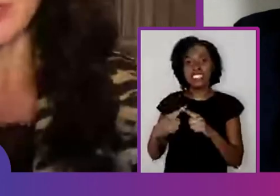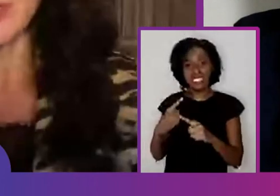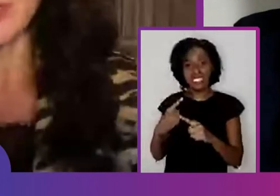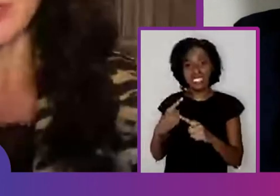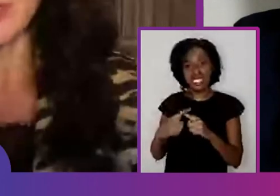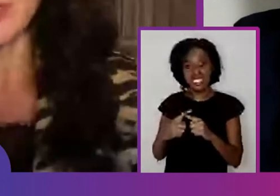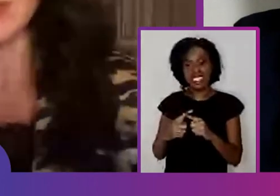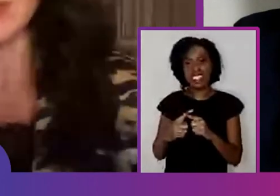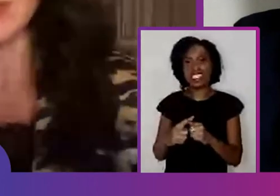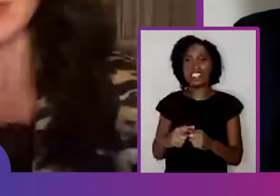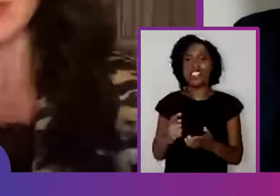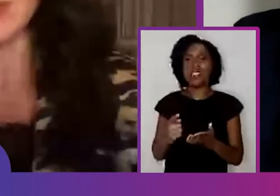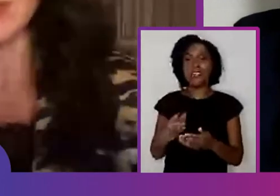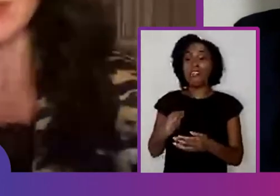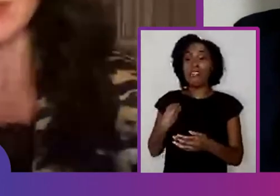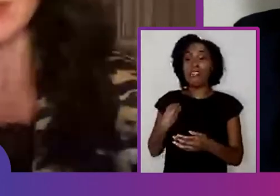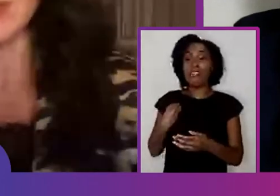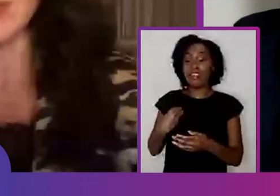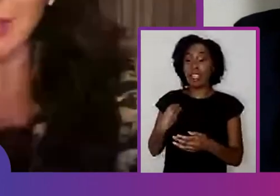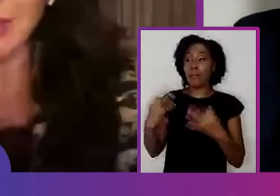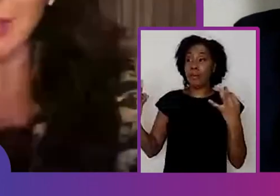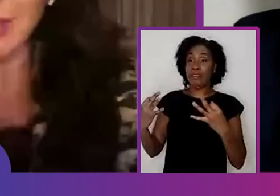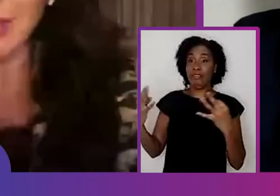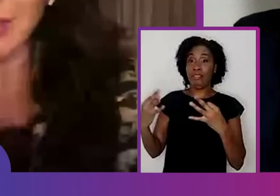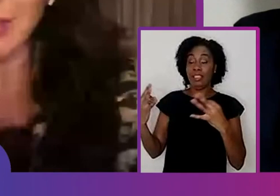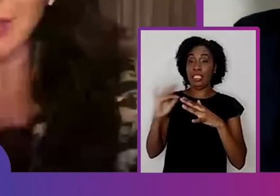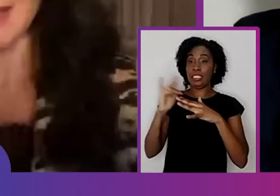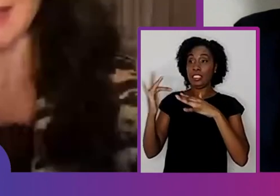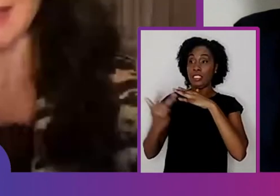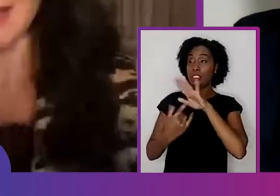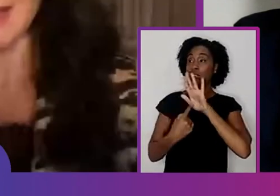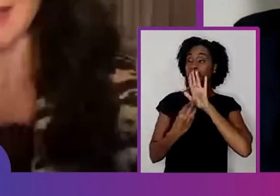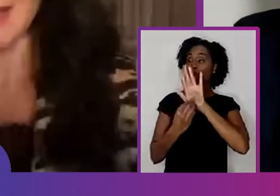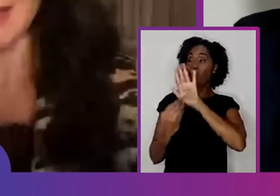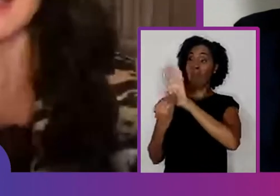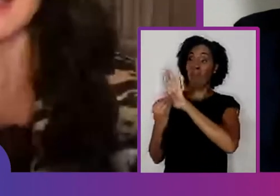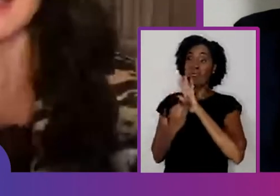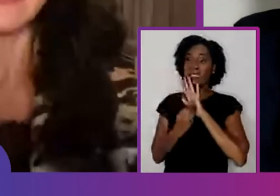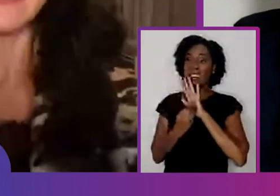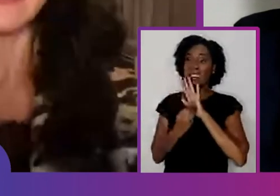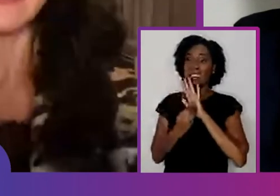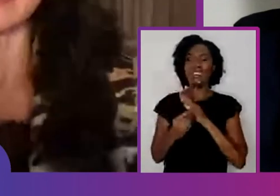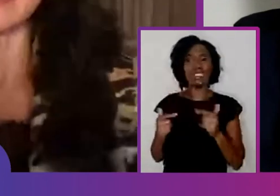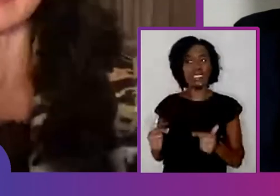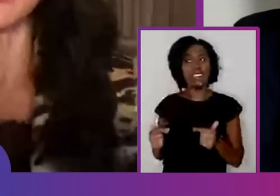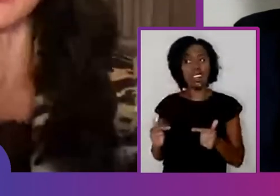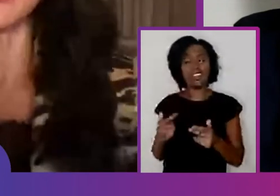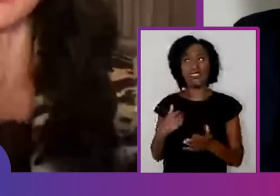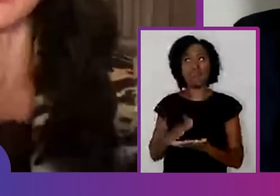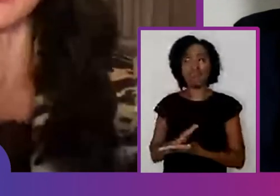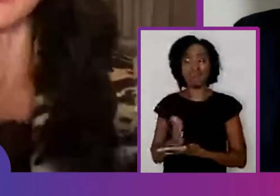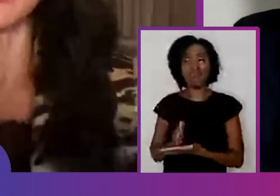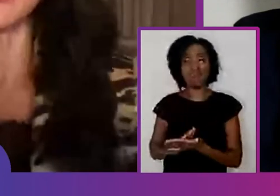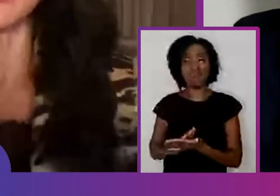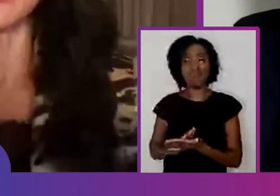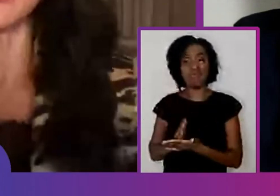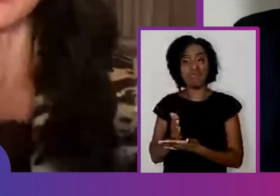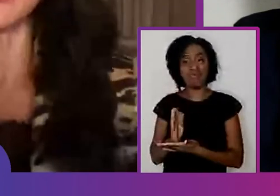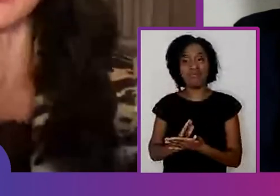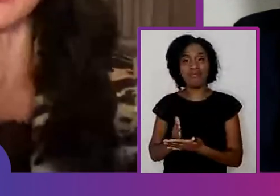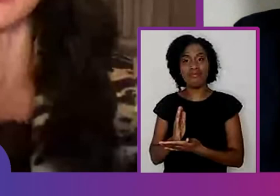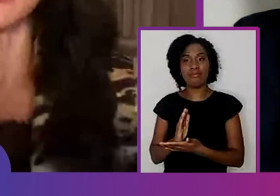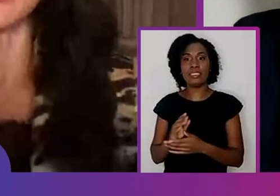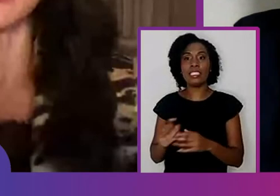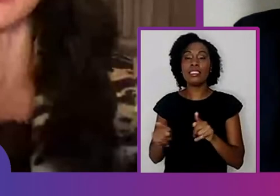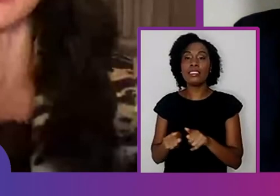ditadura da perfeição dos posts de internet estava chata, estava aborrecida e estava criando um novo padrão